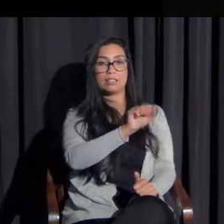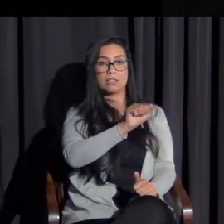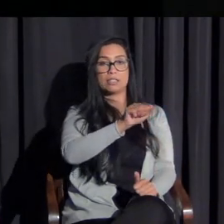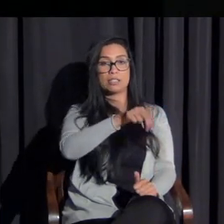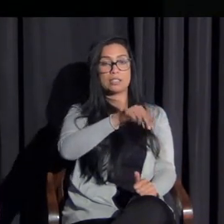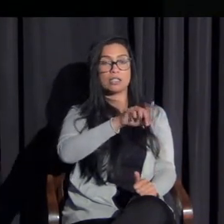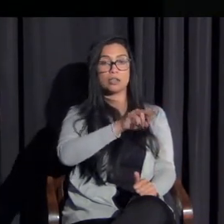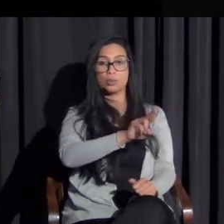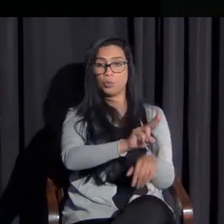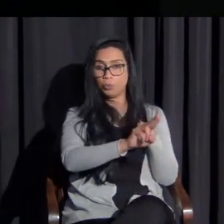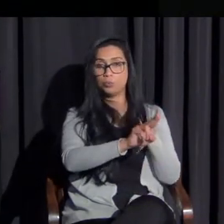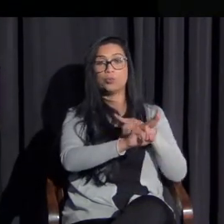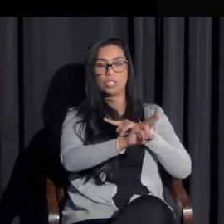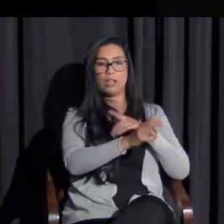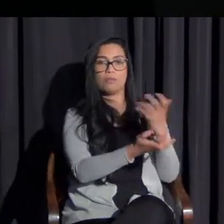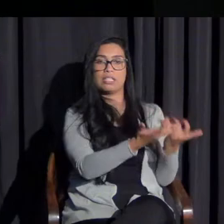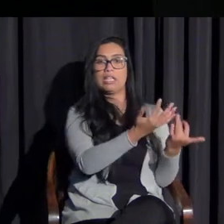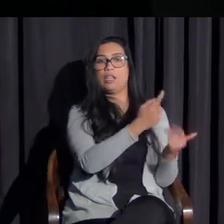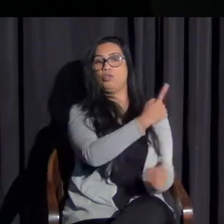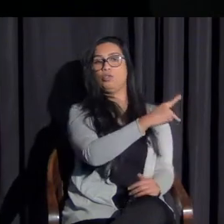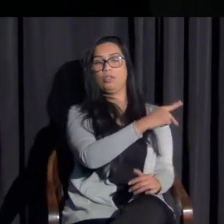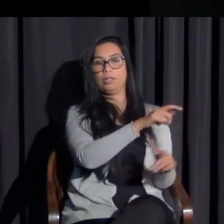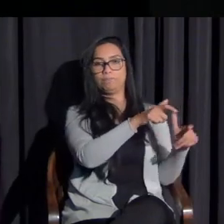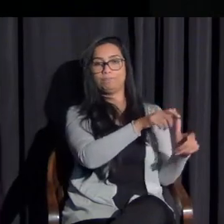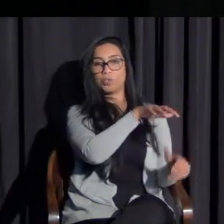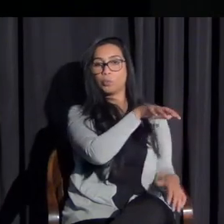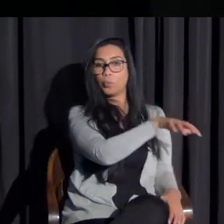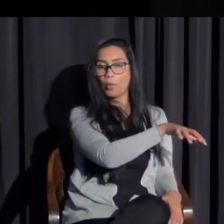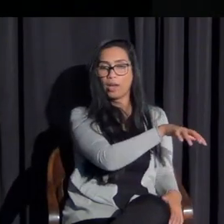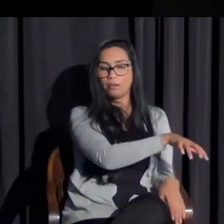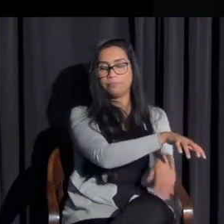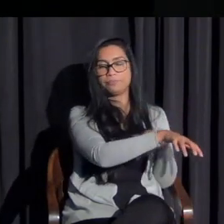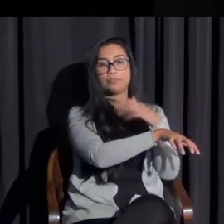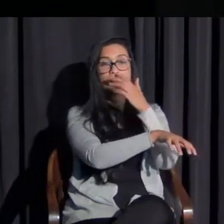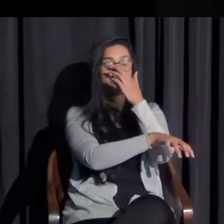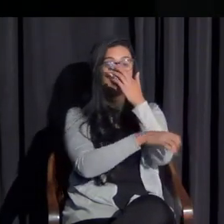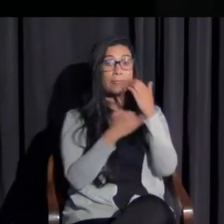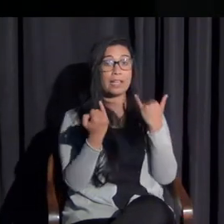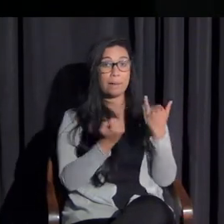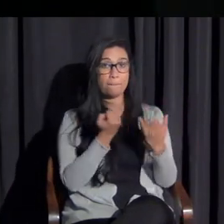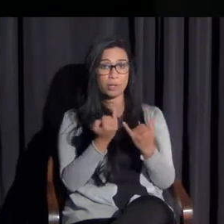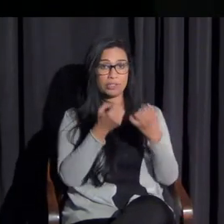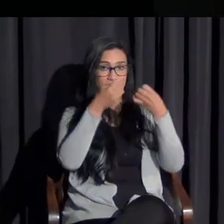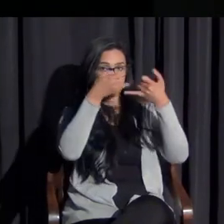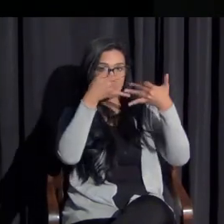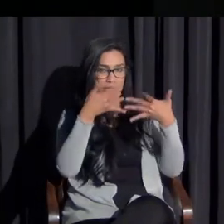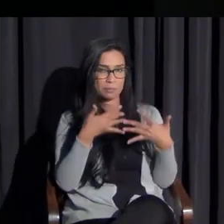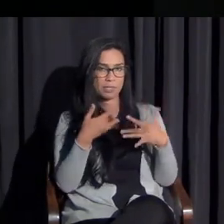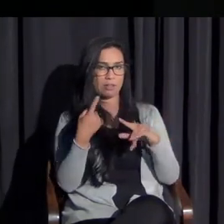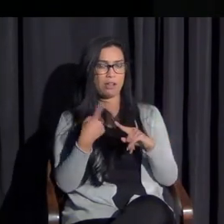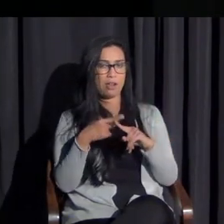pé, quase, né? E aí isso, e eu acho que é importante a gente comentar, sobretudo para quem